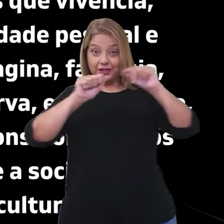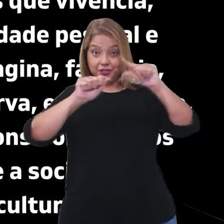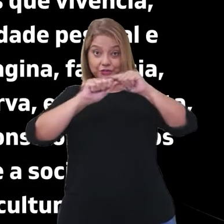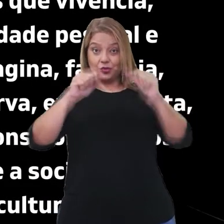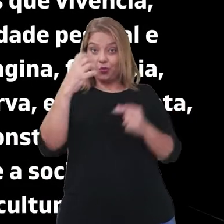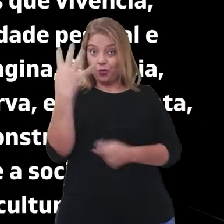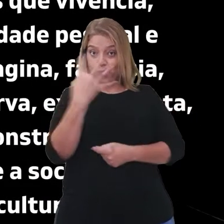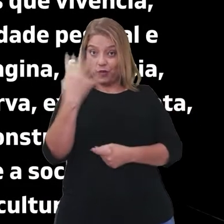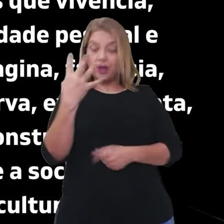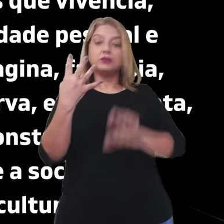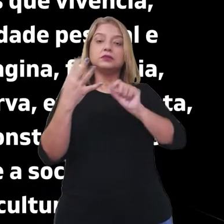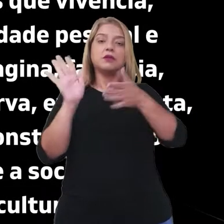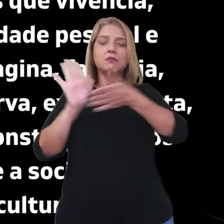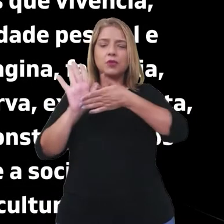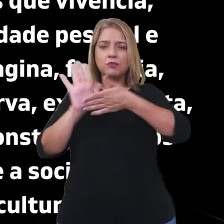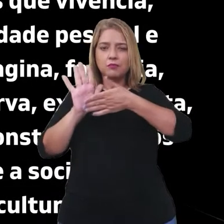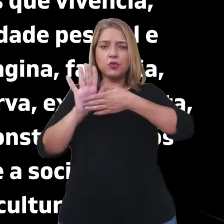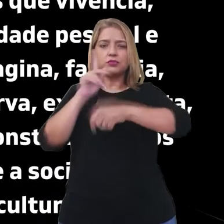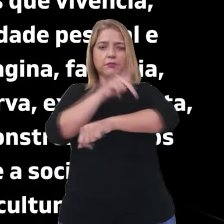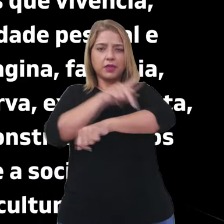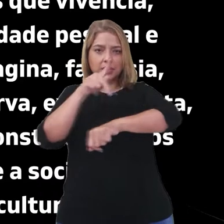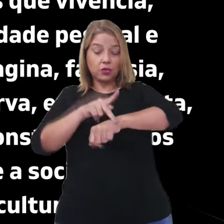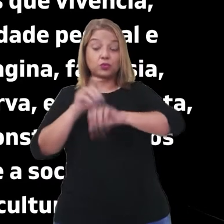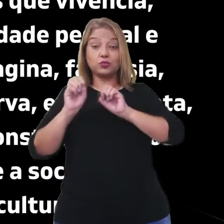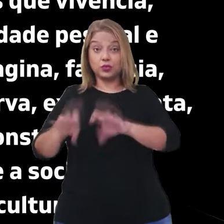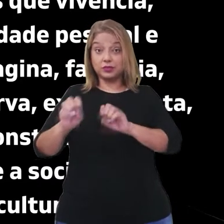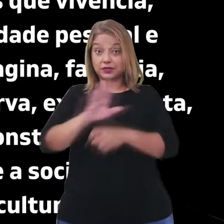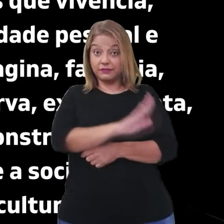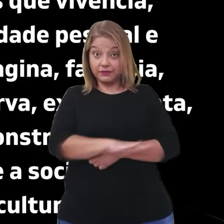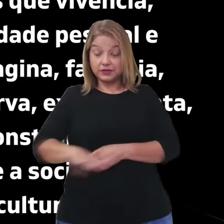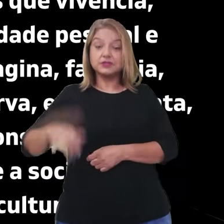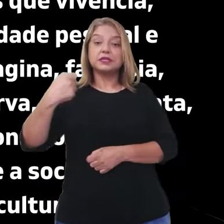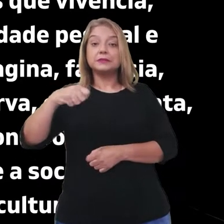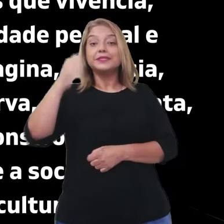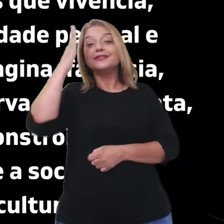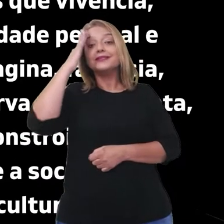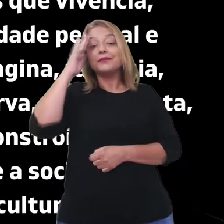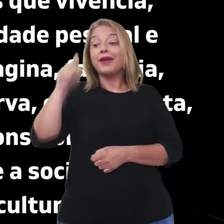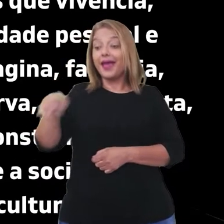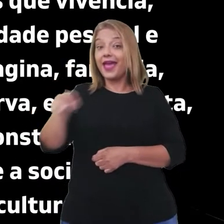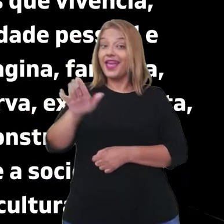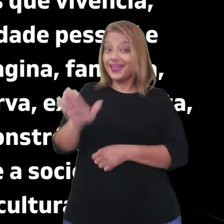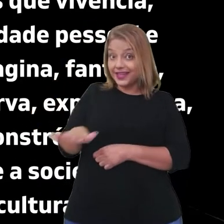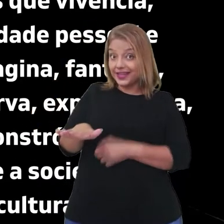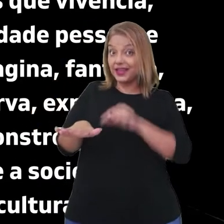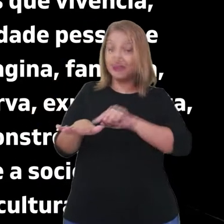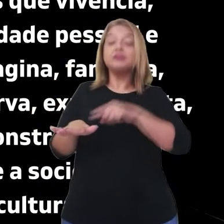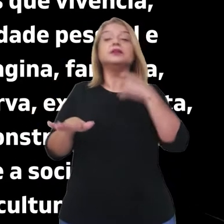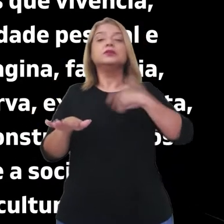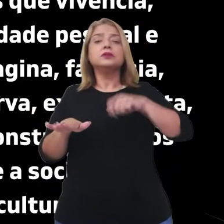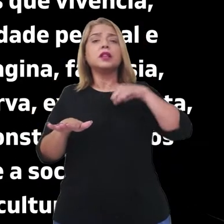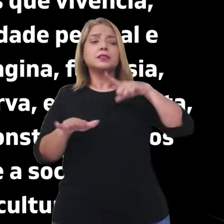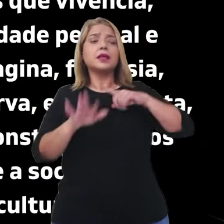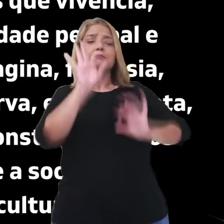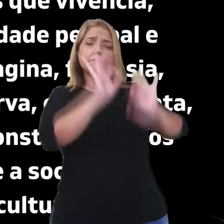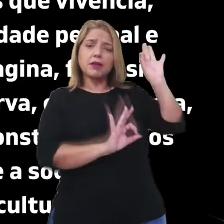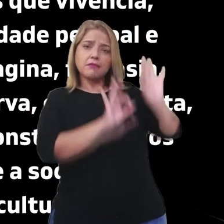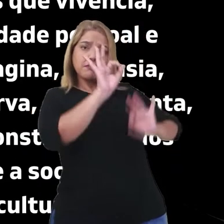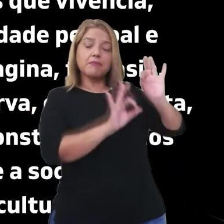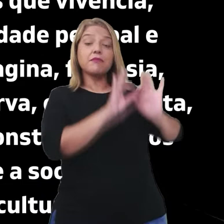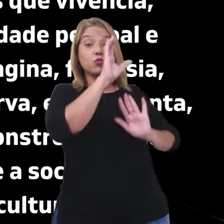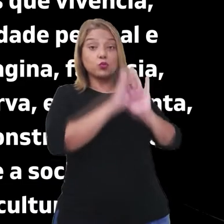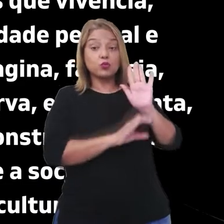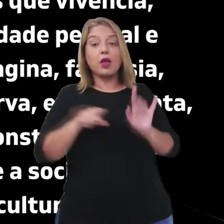pedagógicas da educação infantil deverão considerar que a criança, centro do planejamento curricular, é